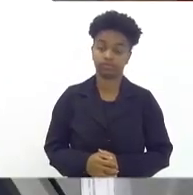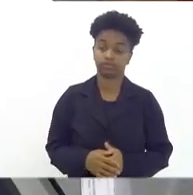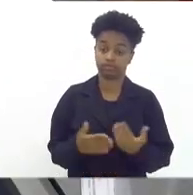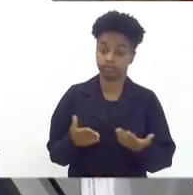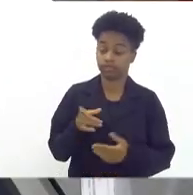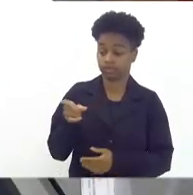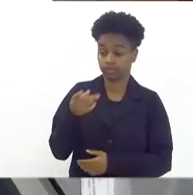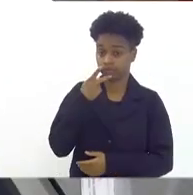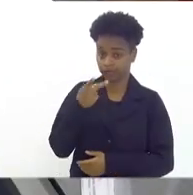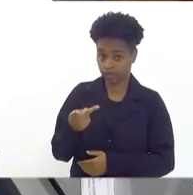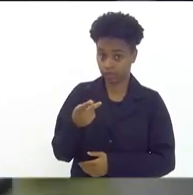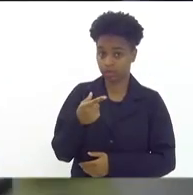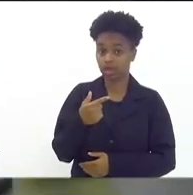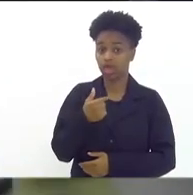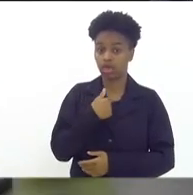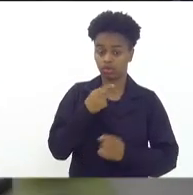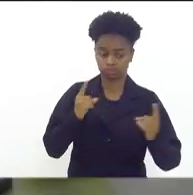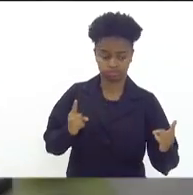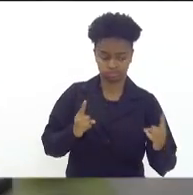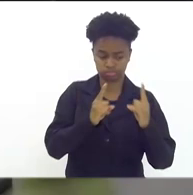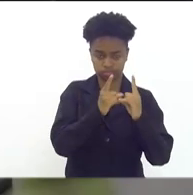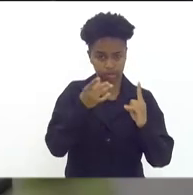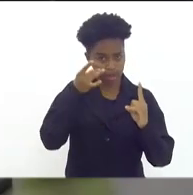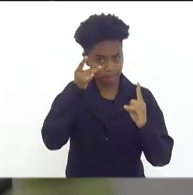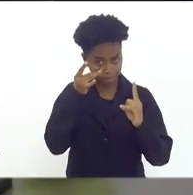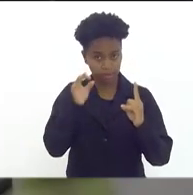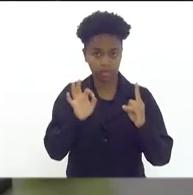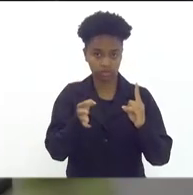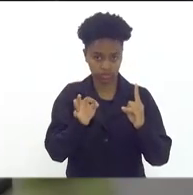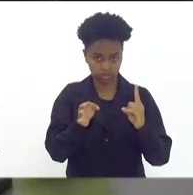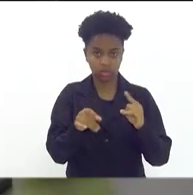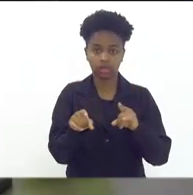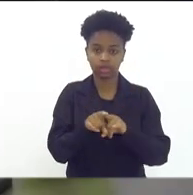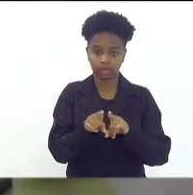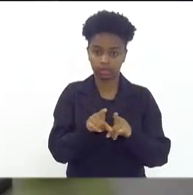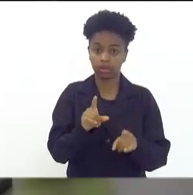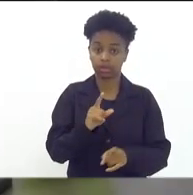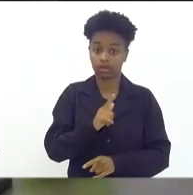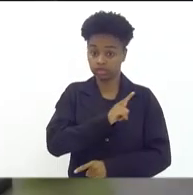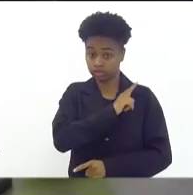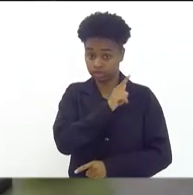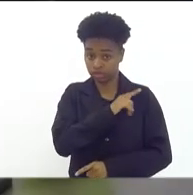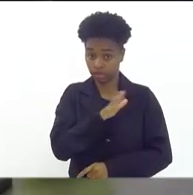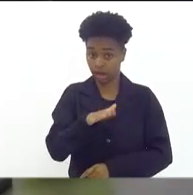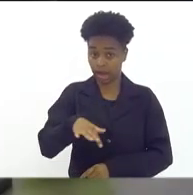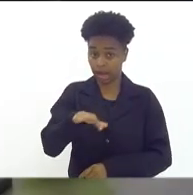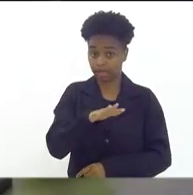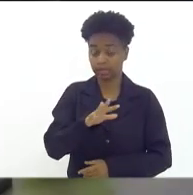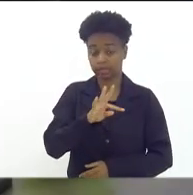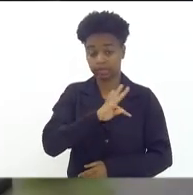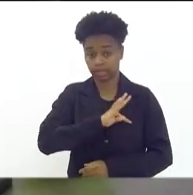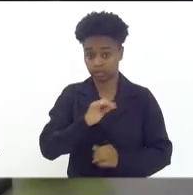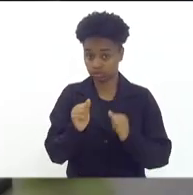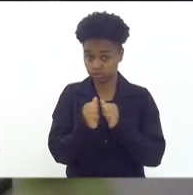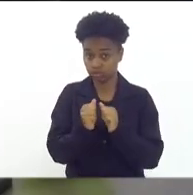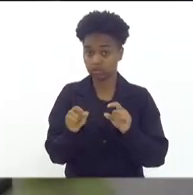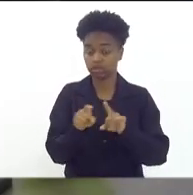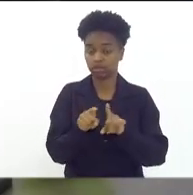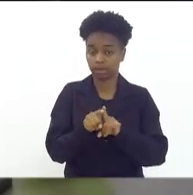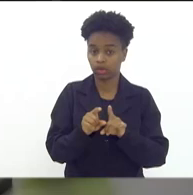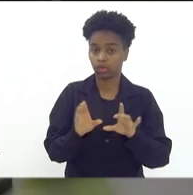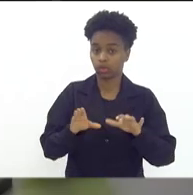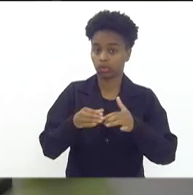o mesmo disse eu recebi o seu pessoalmente e coloquei o nosso gerente da câmara técnica junto e a nossa ouvidoria